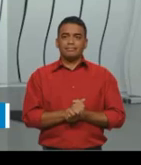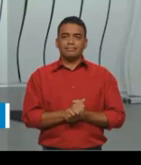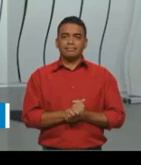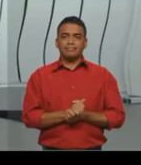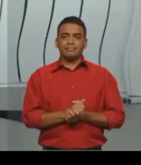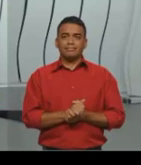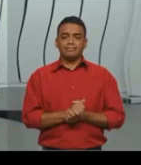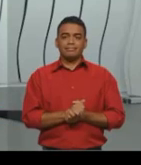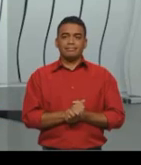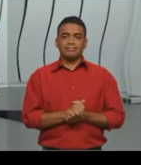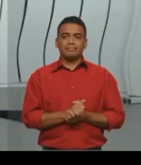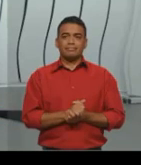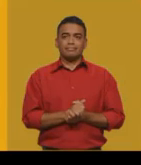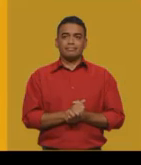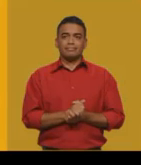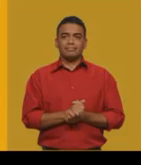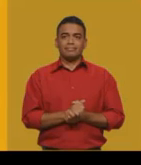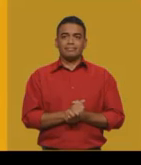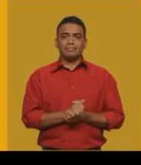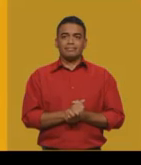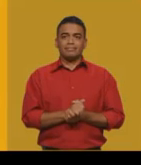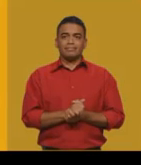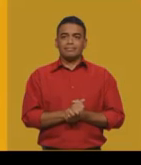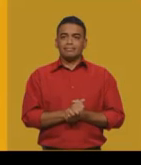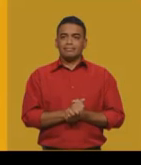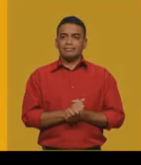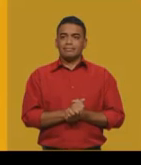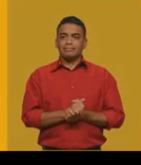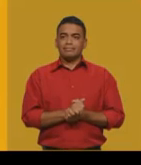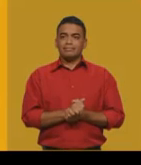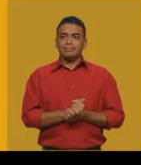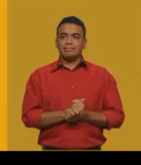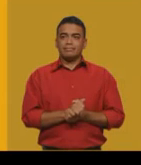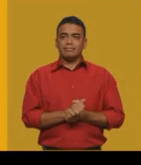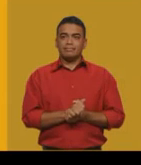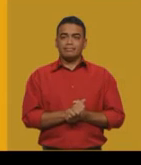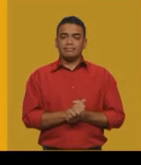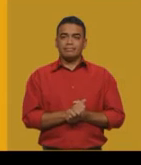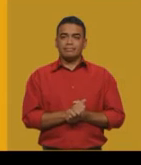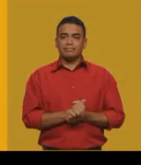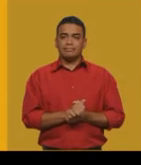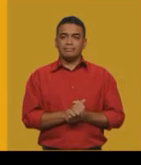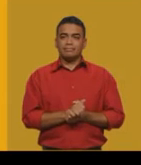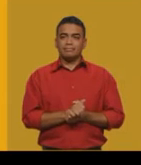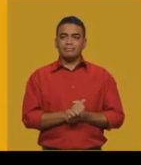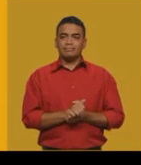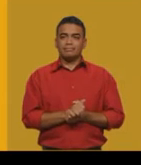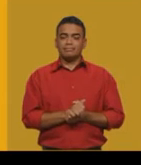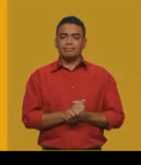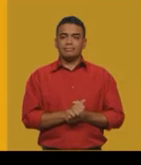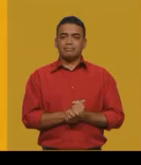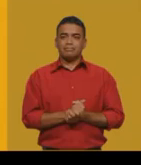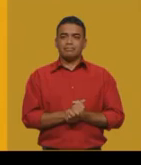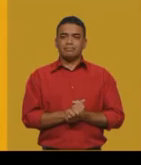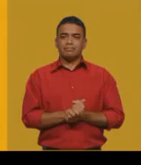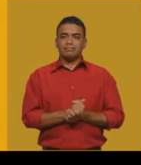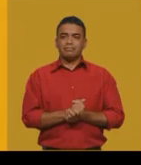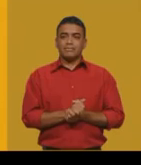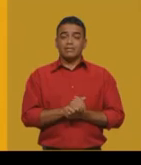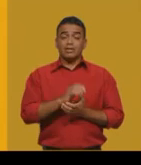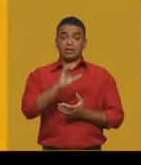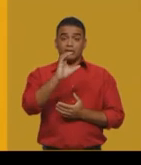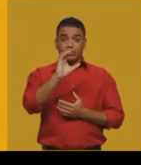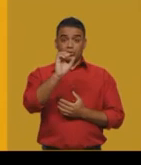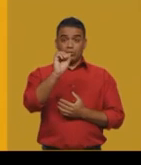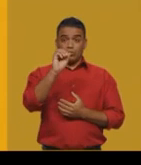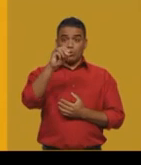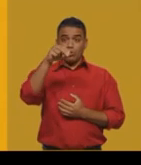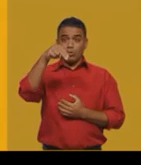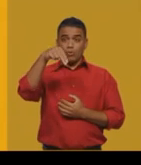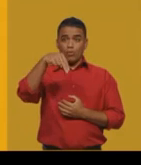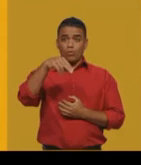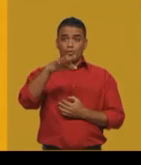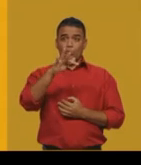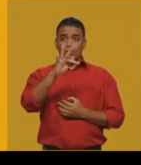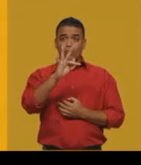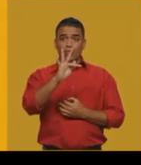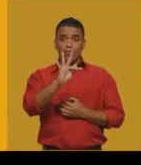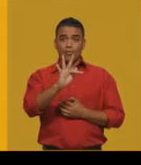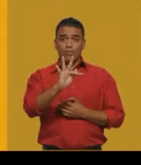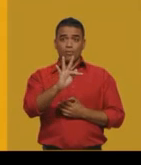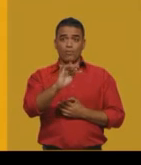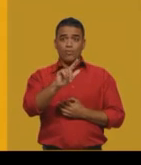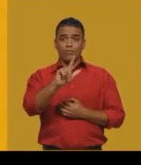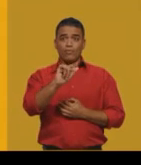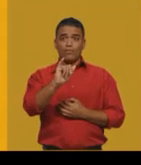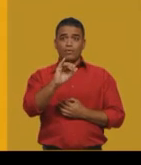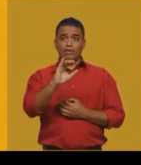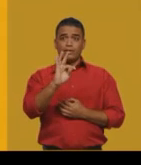human, só a pronúncia que é diferente, emotion, emoção, conflict, essa é igual,